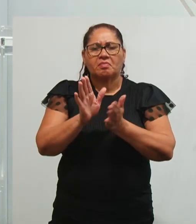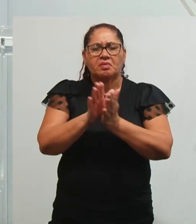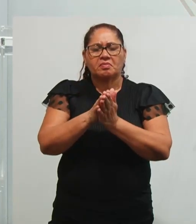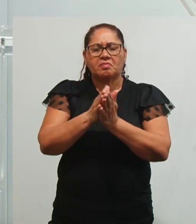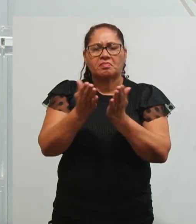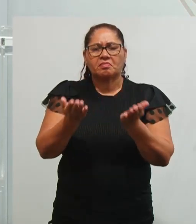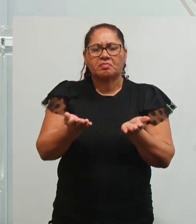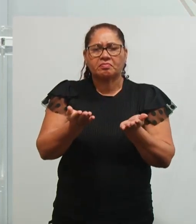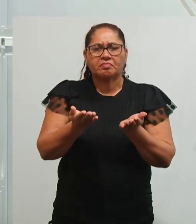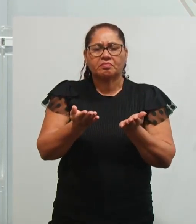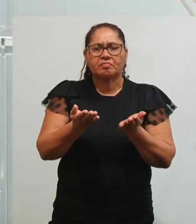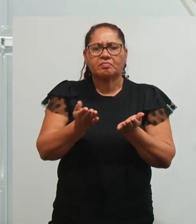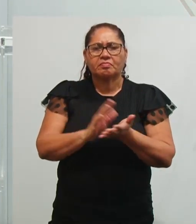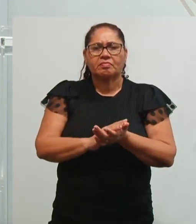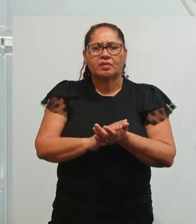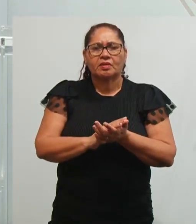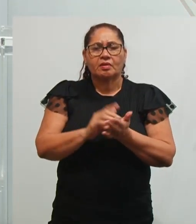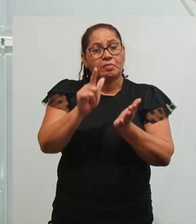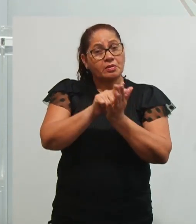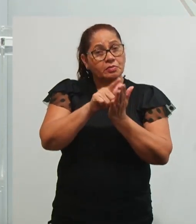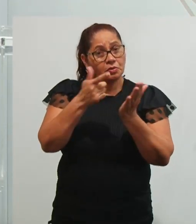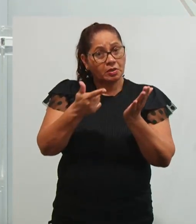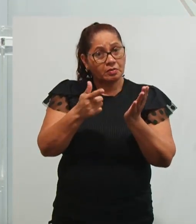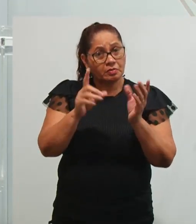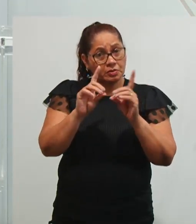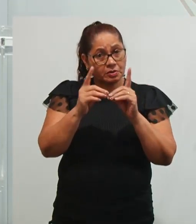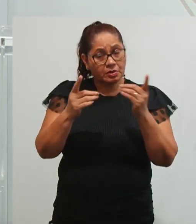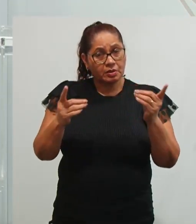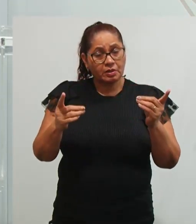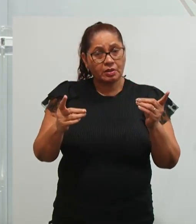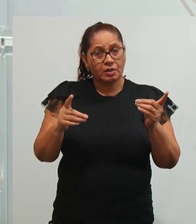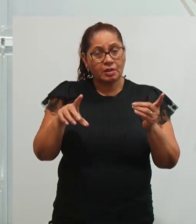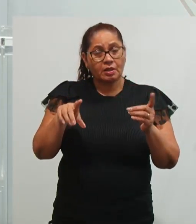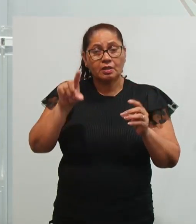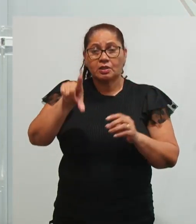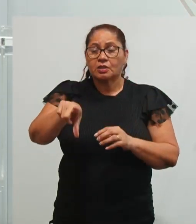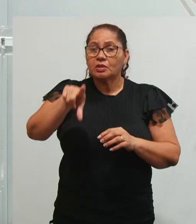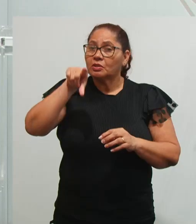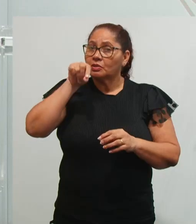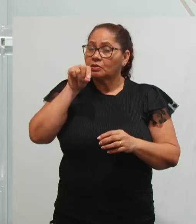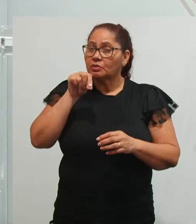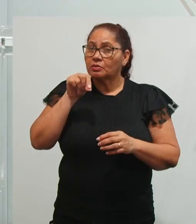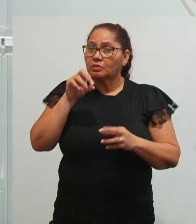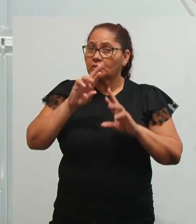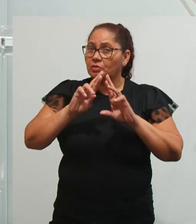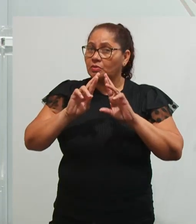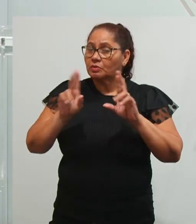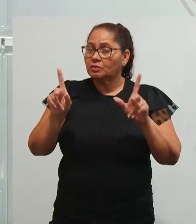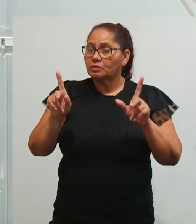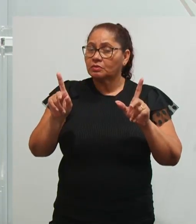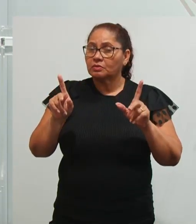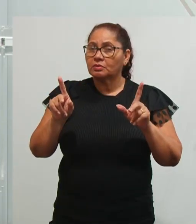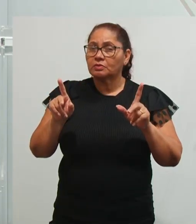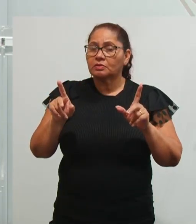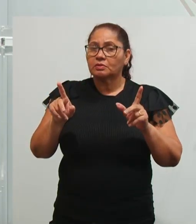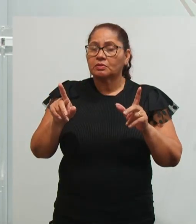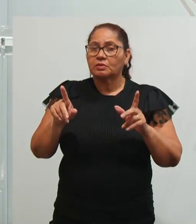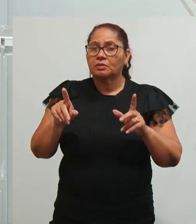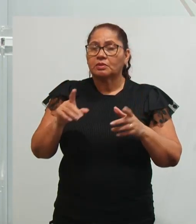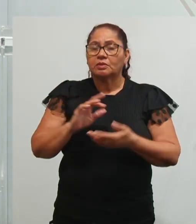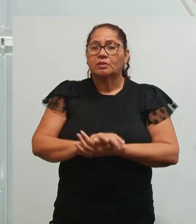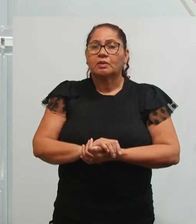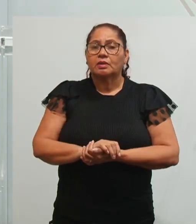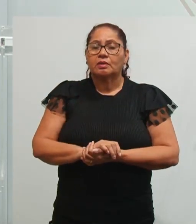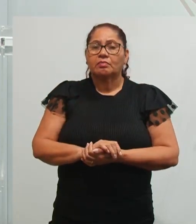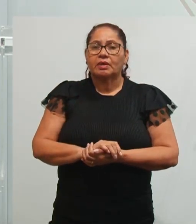caderno, ou mesmo o livro didático. Opte por diferentes, ou se você na escola definiram o livro didático,